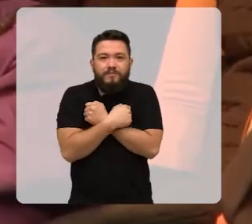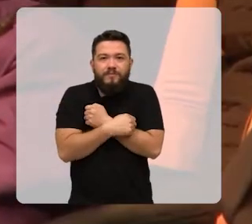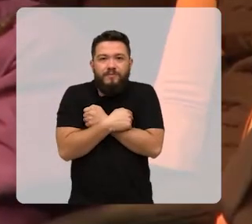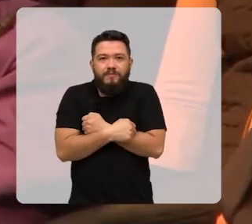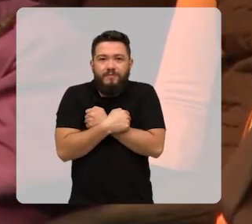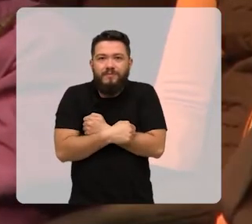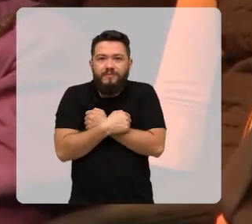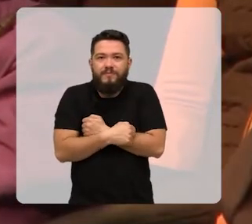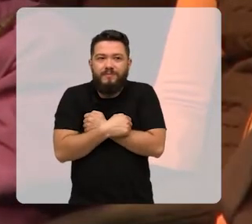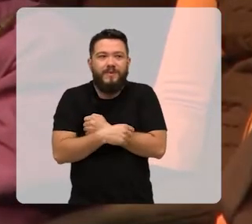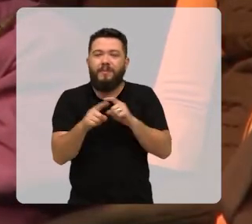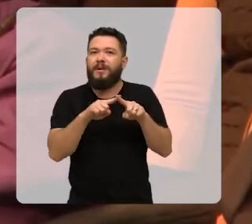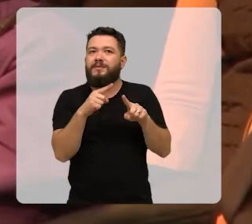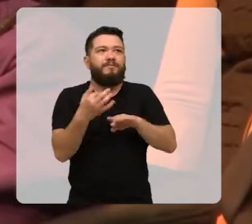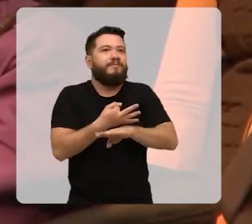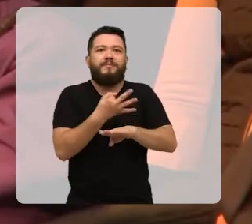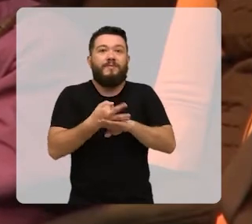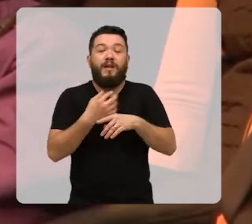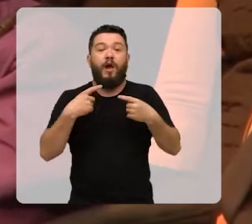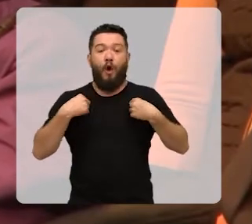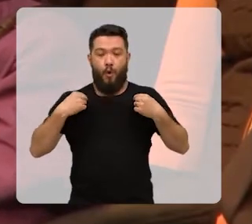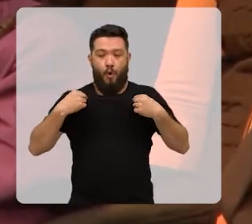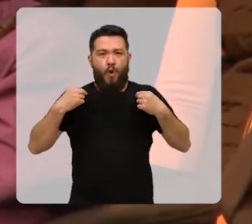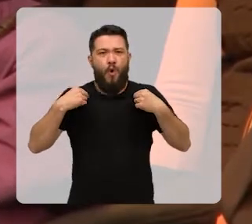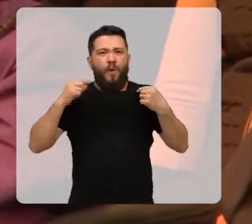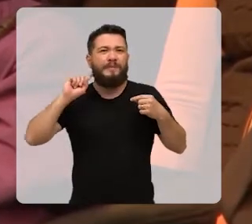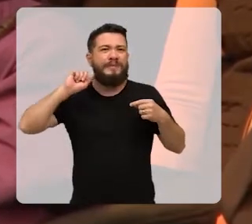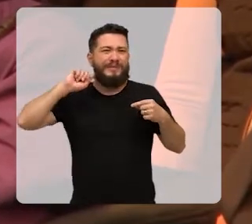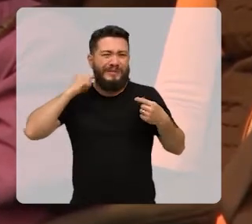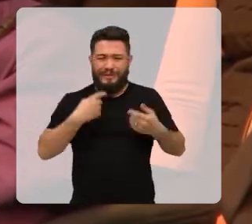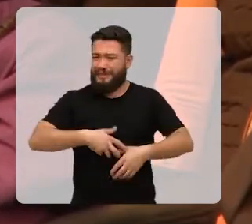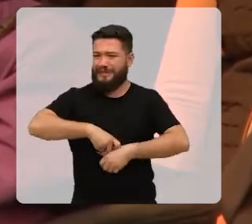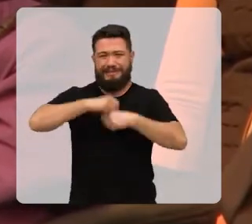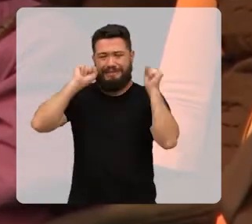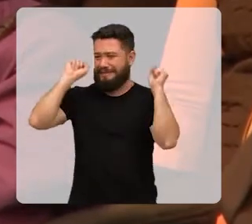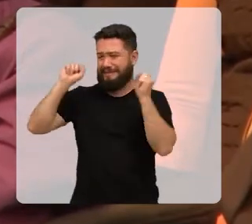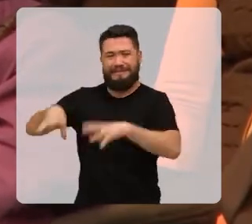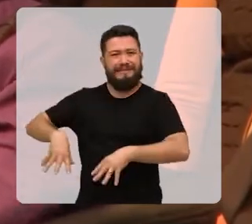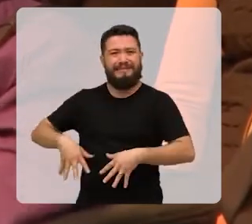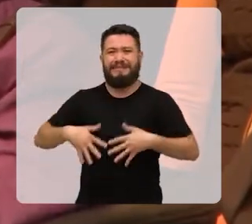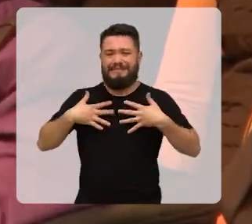a sua roupa cheia de poelhos.